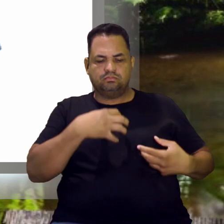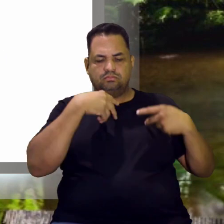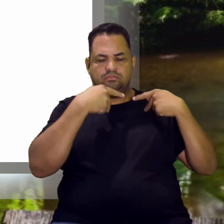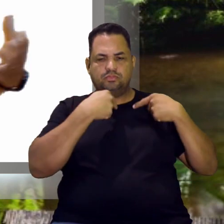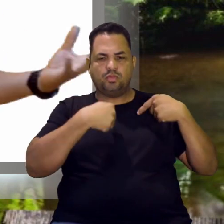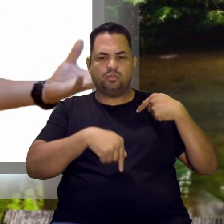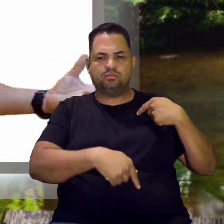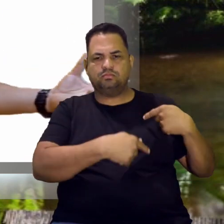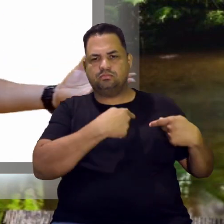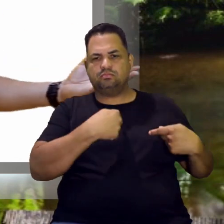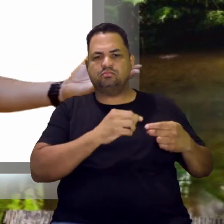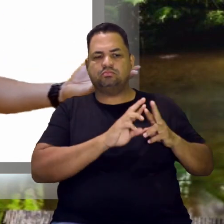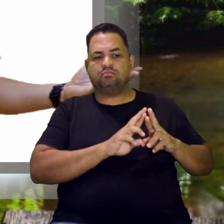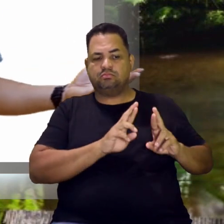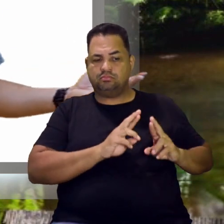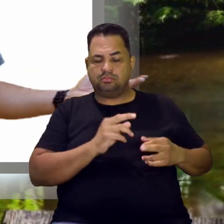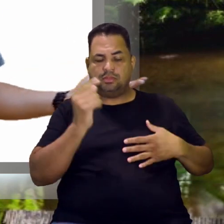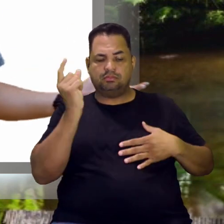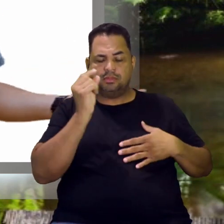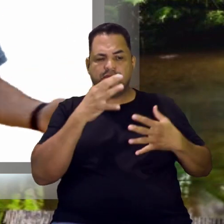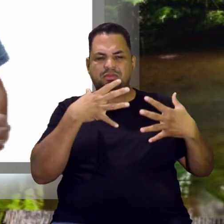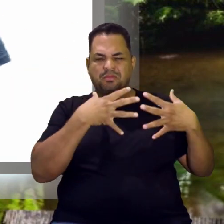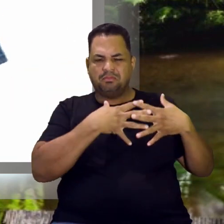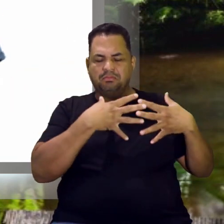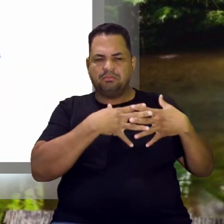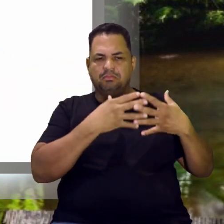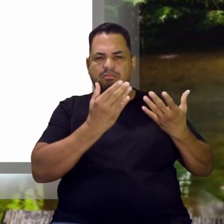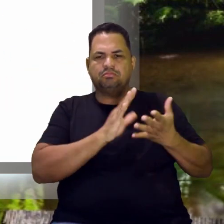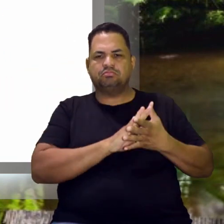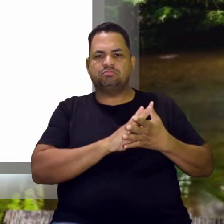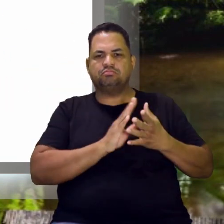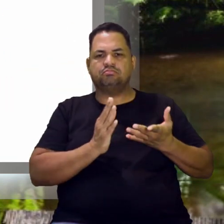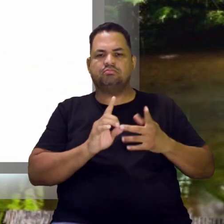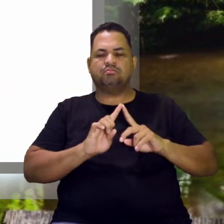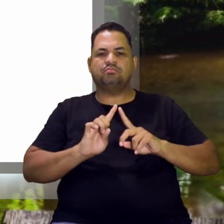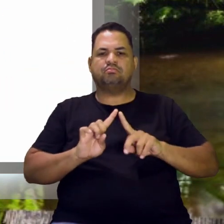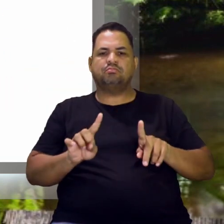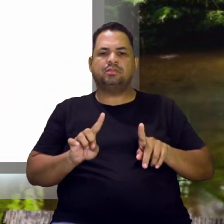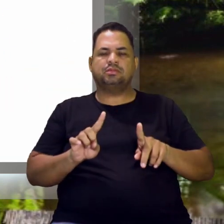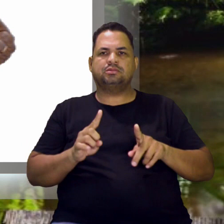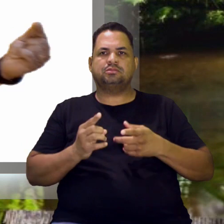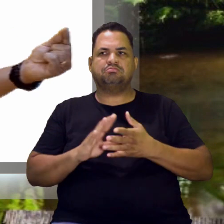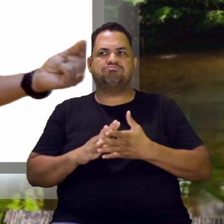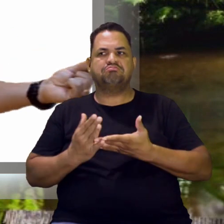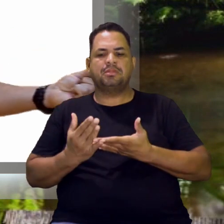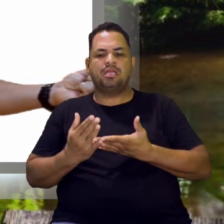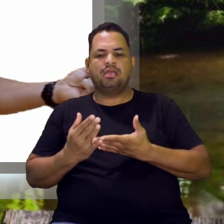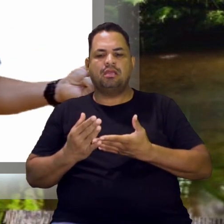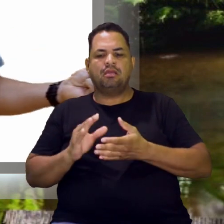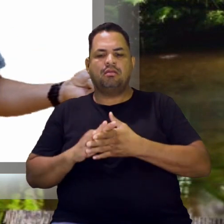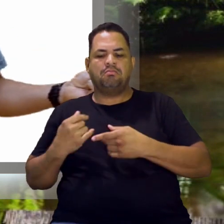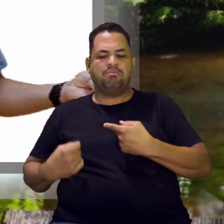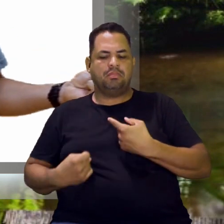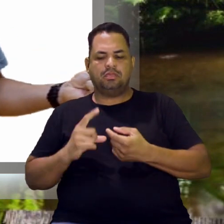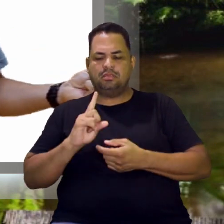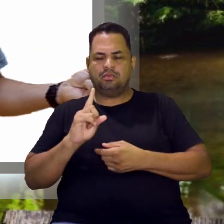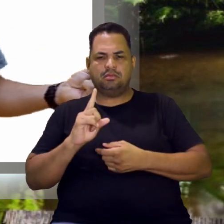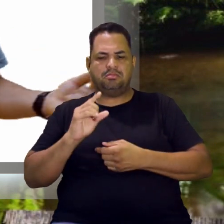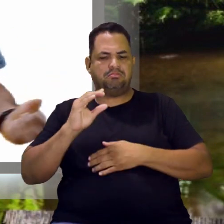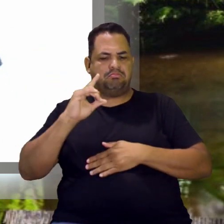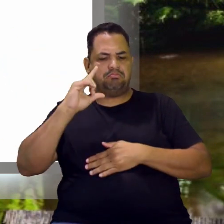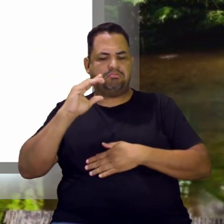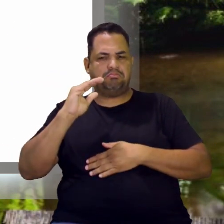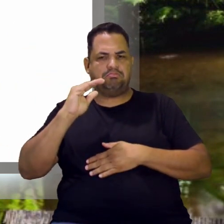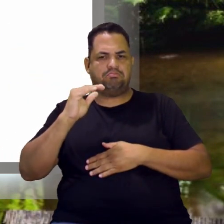bem mais complexo do que o organismo de uma bactéria. O que não faz da bactéria menos importante, né?